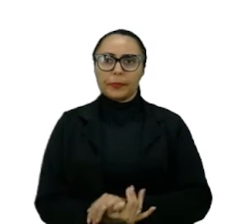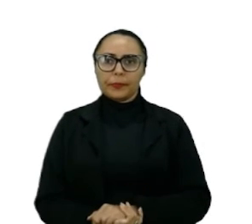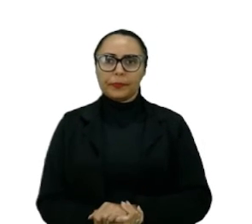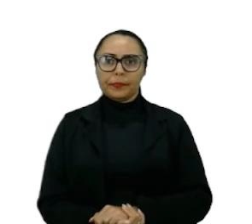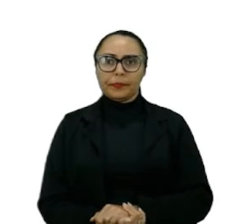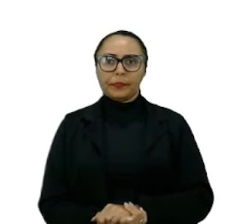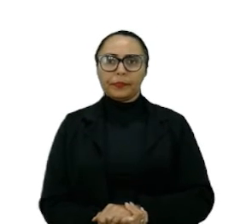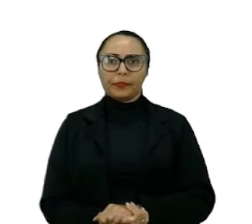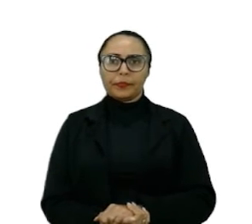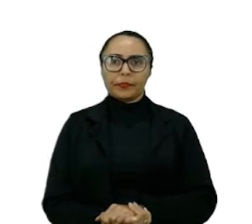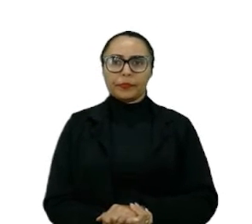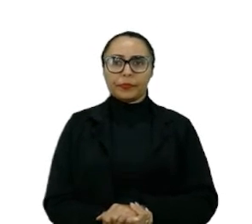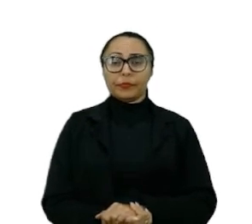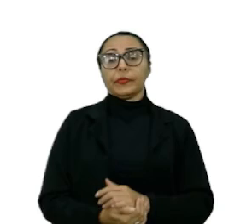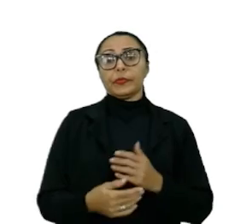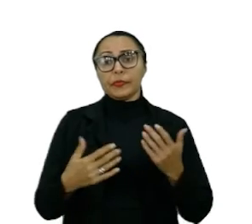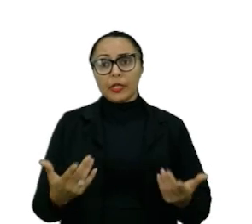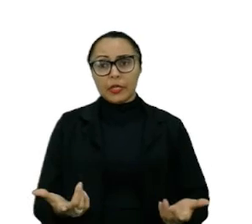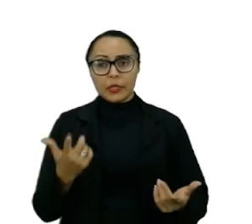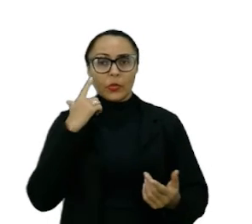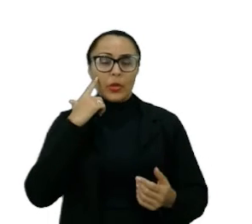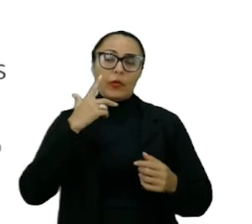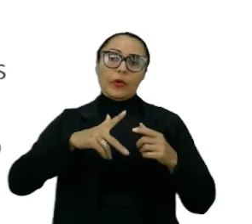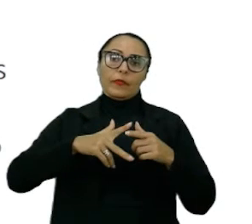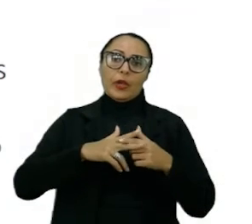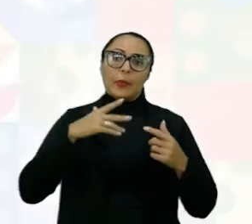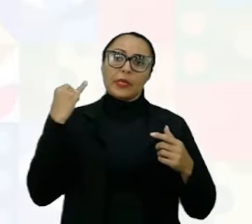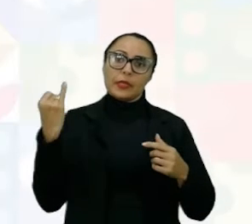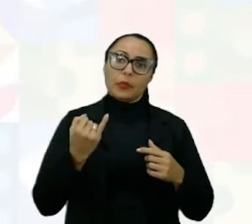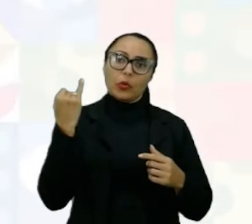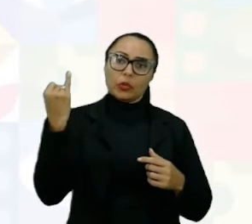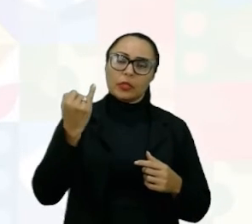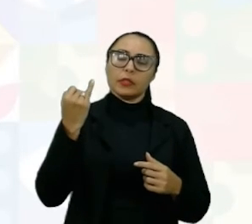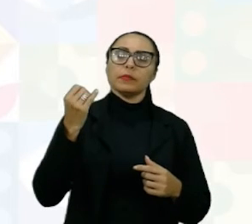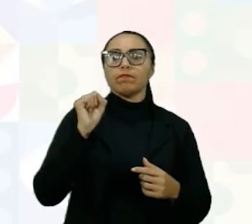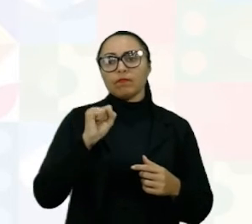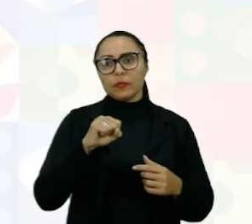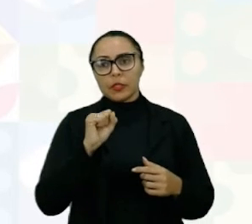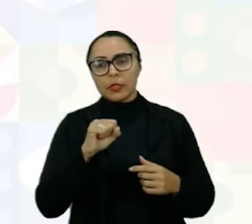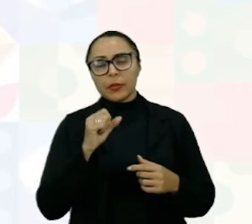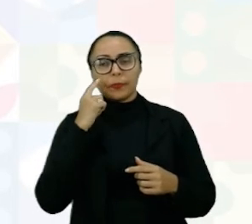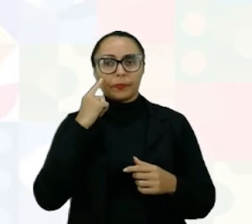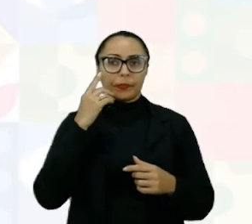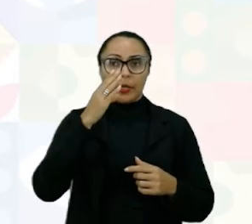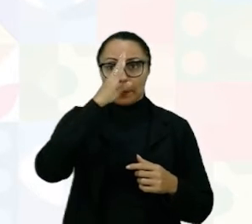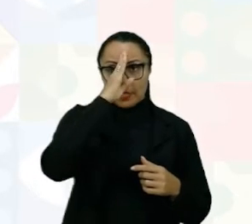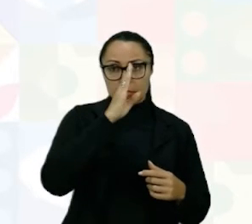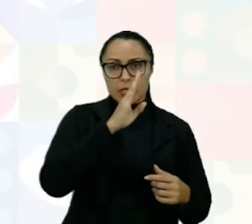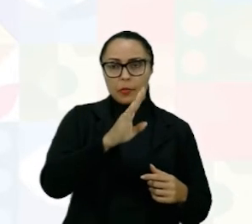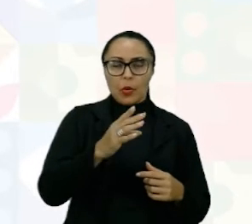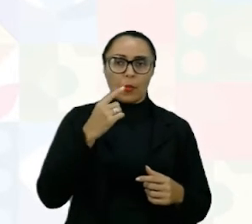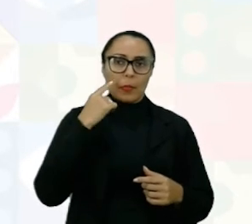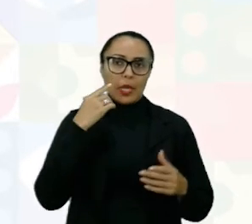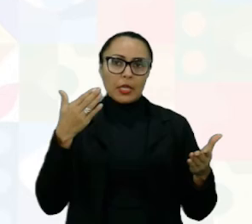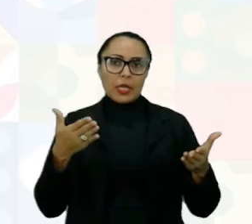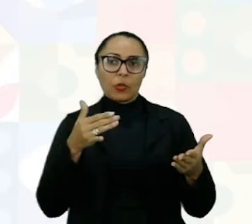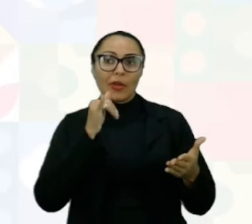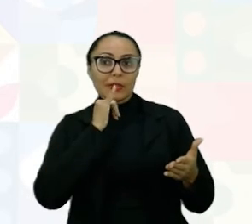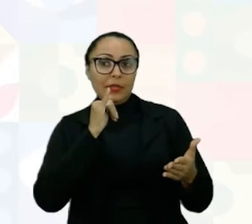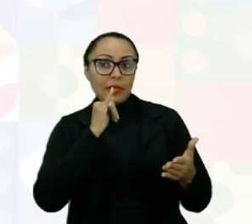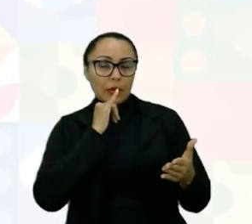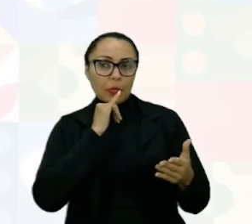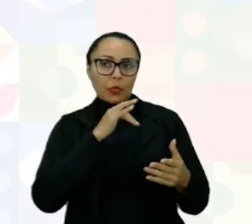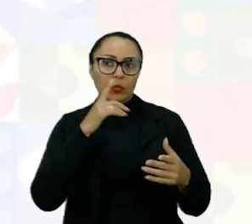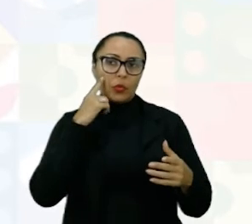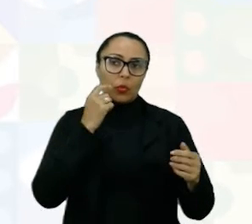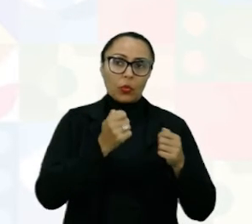uma ferramenta importante, né? Principalmente aqui, como eu dei exemplo, o controle de